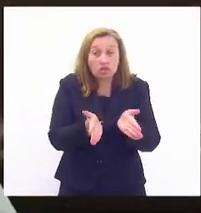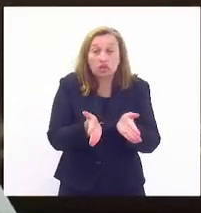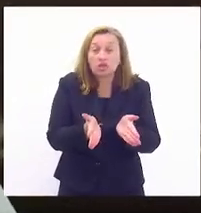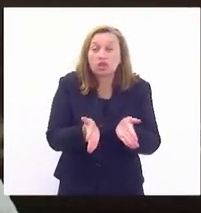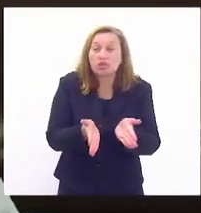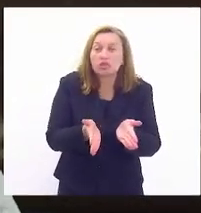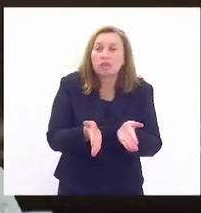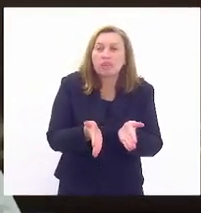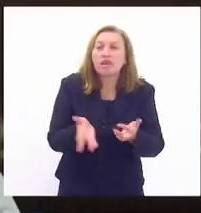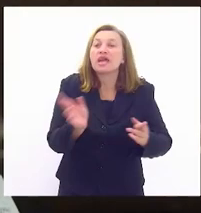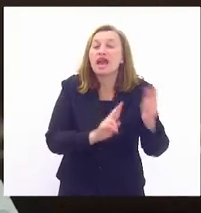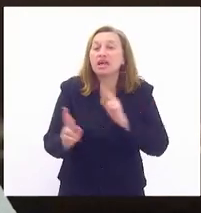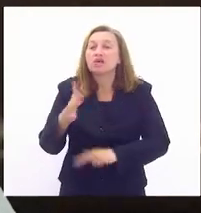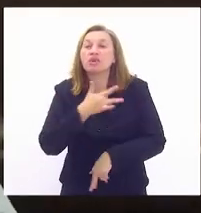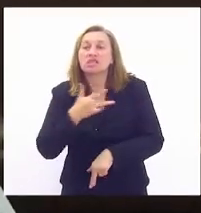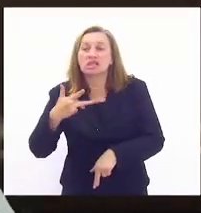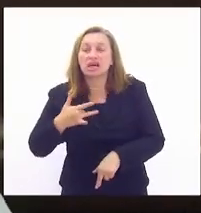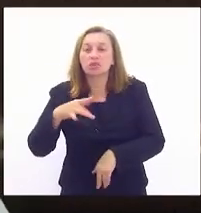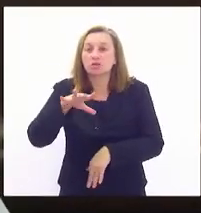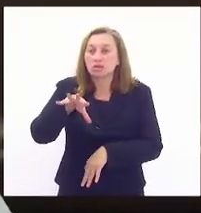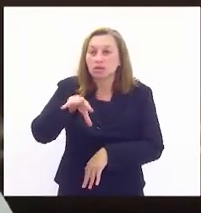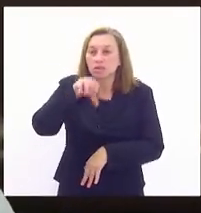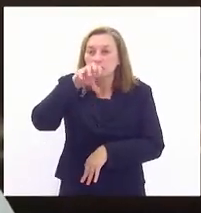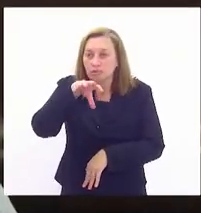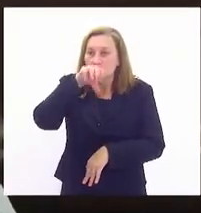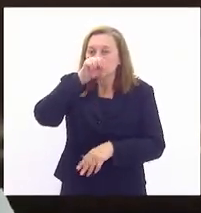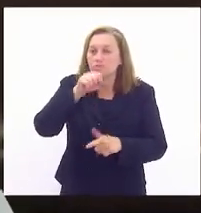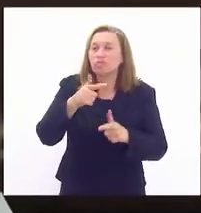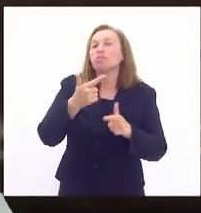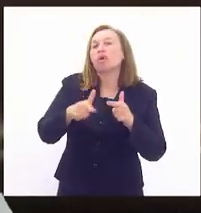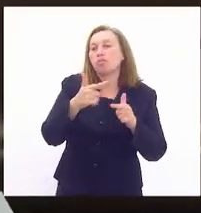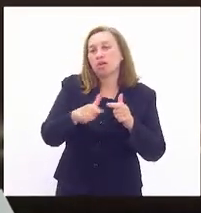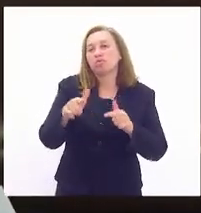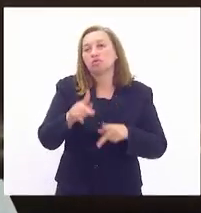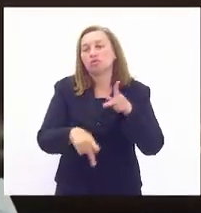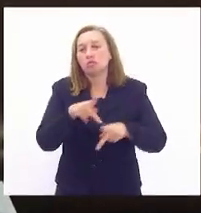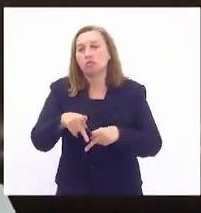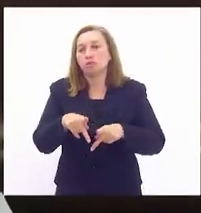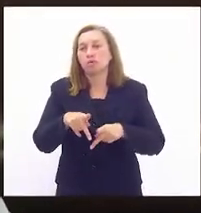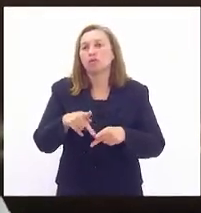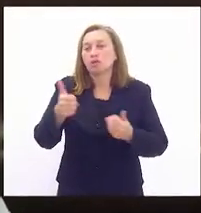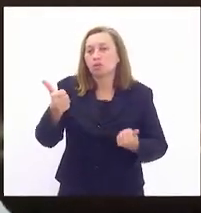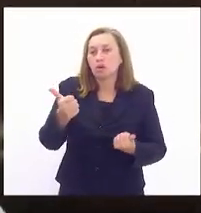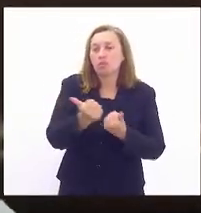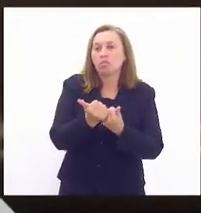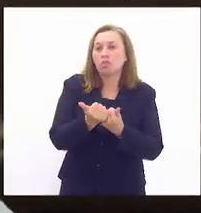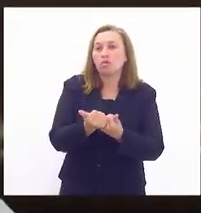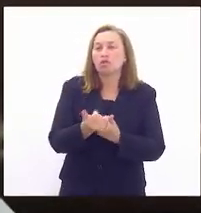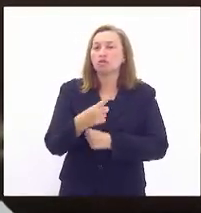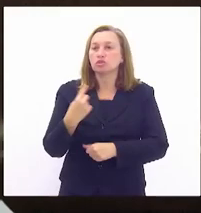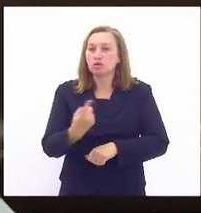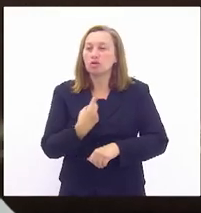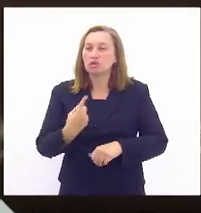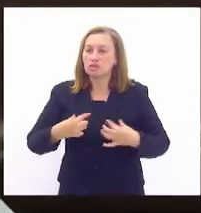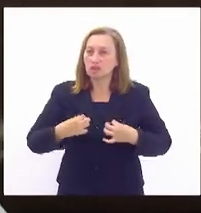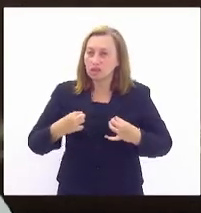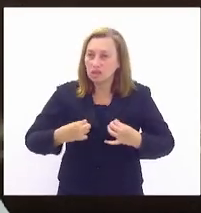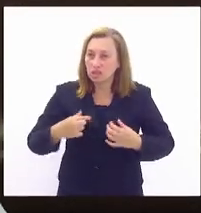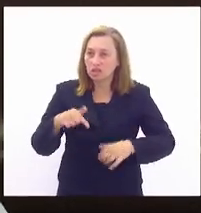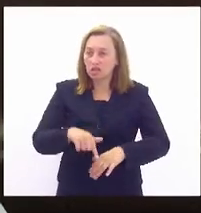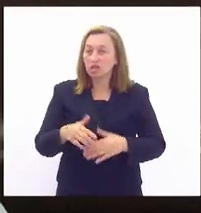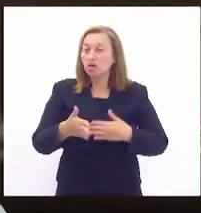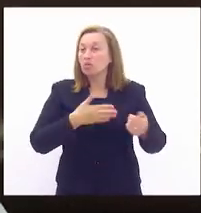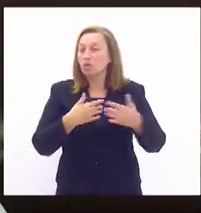em relação à saúde respiratória da população. Então, contem sempre com a OAB de Volta Redonda, estou sempre à disposição para